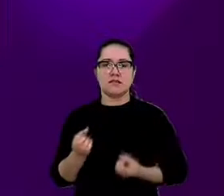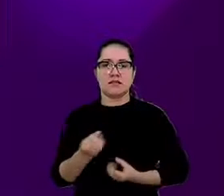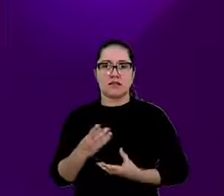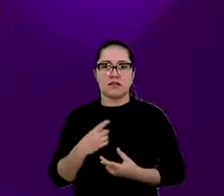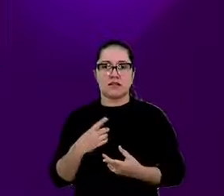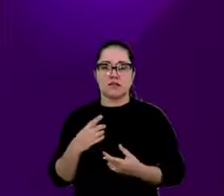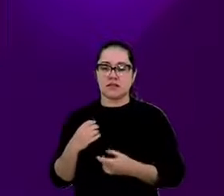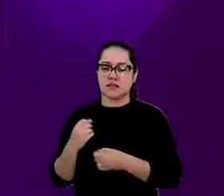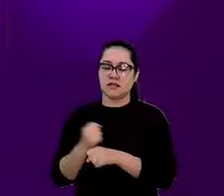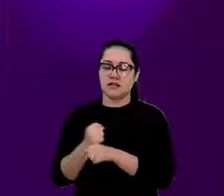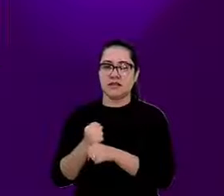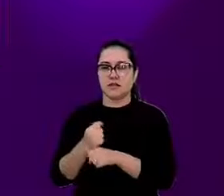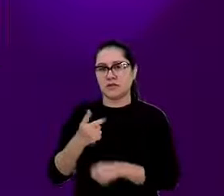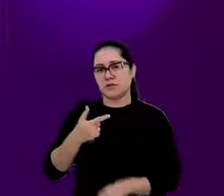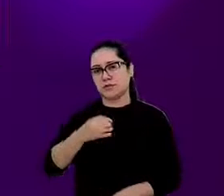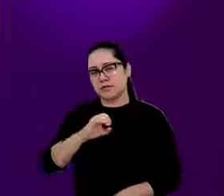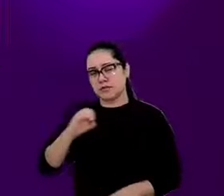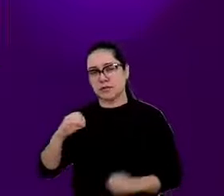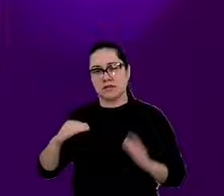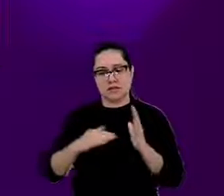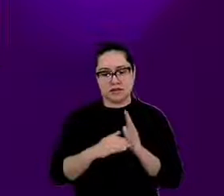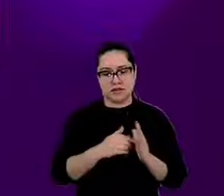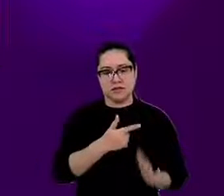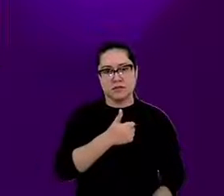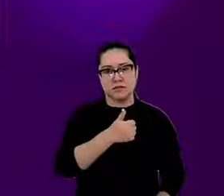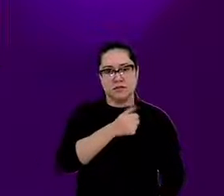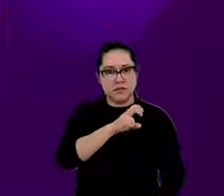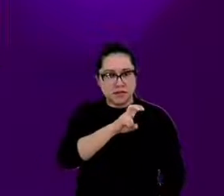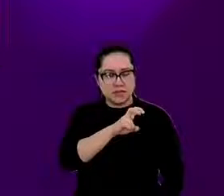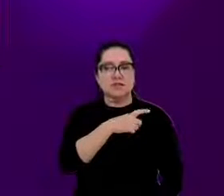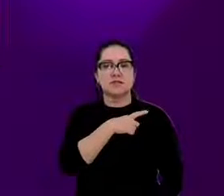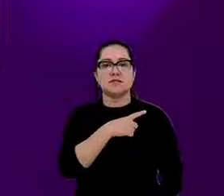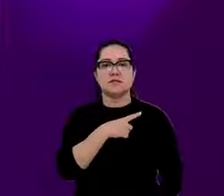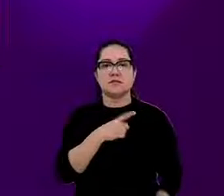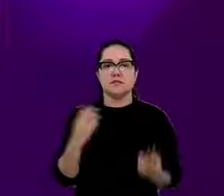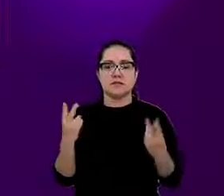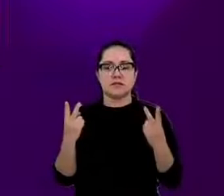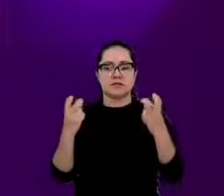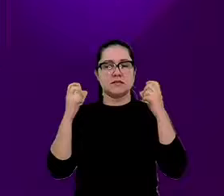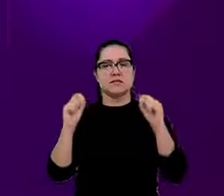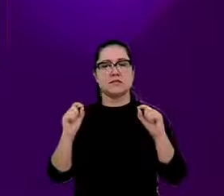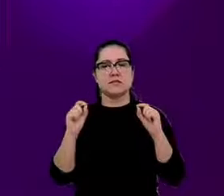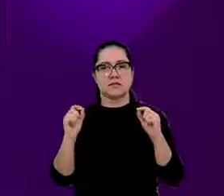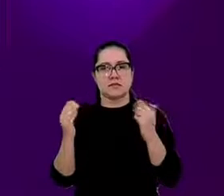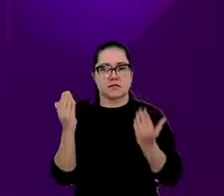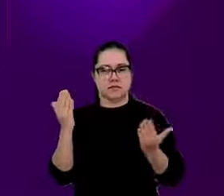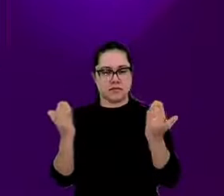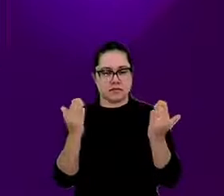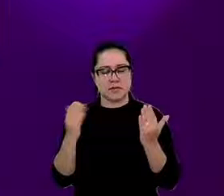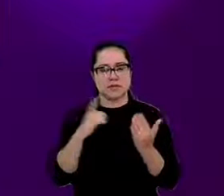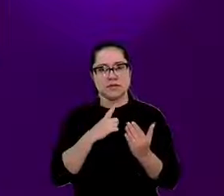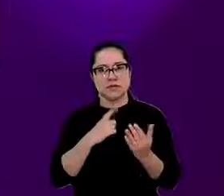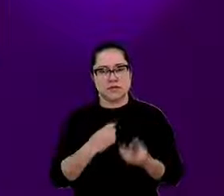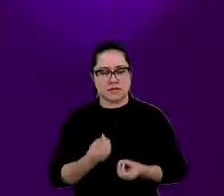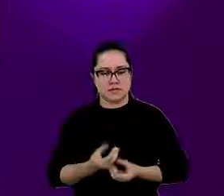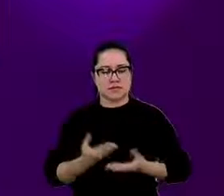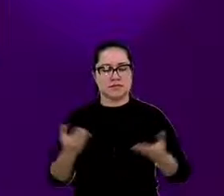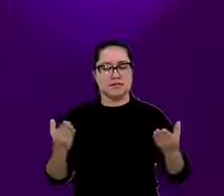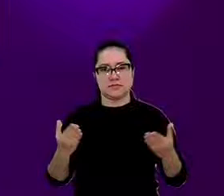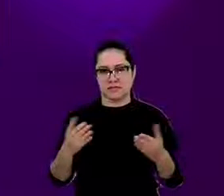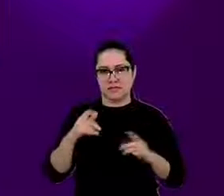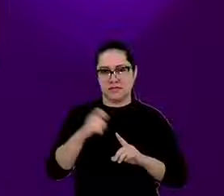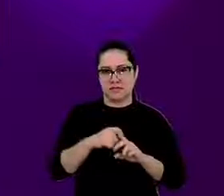que a gente tem em 2020, a gente percebe que a proporção de publicações mensais nas